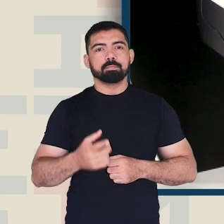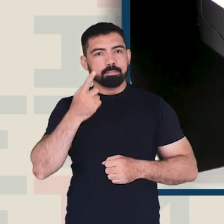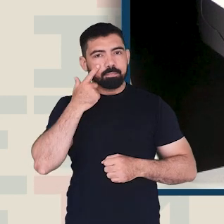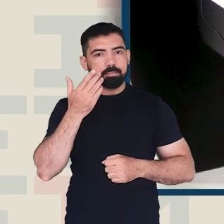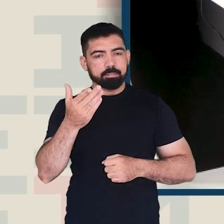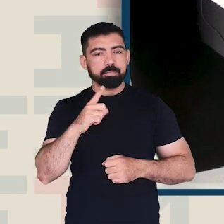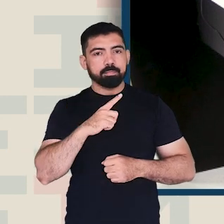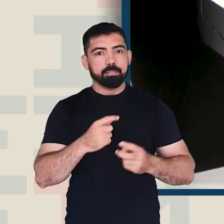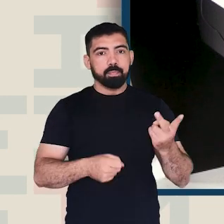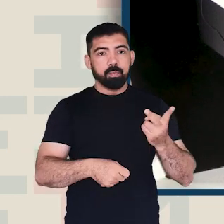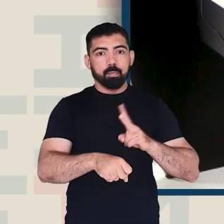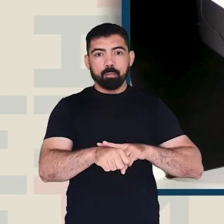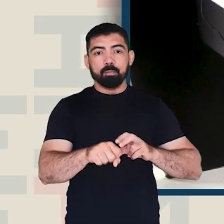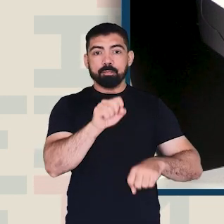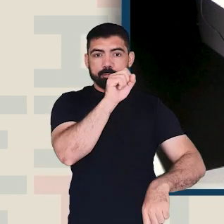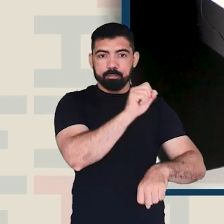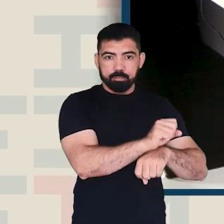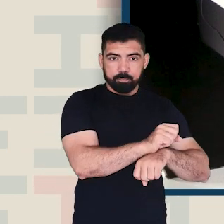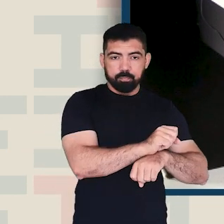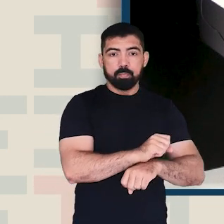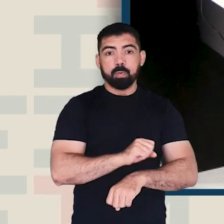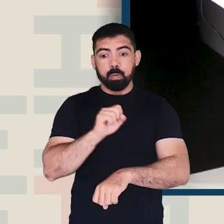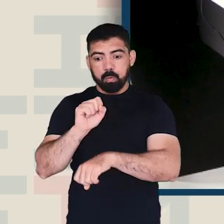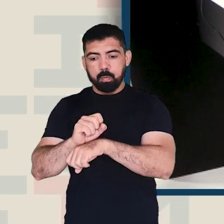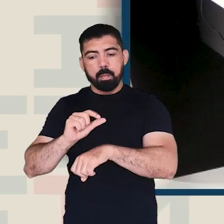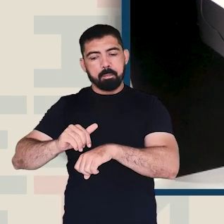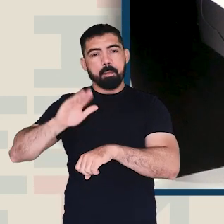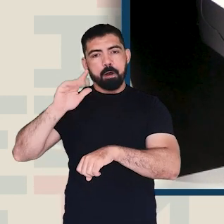Observe que eu tenho 2 pausas de uma maior do que a outra. Bom,